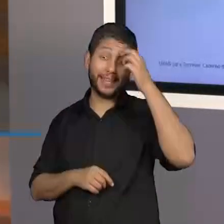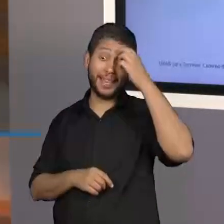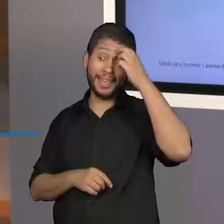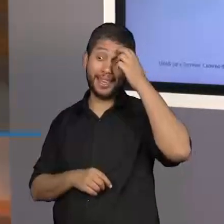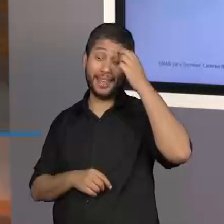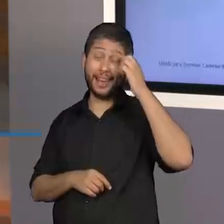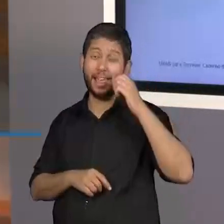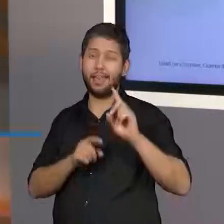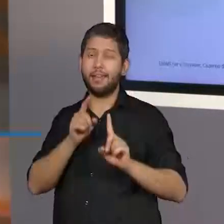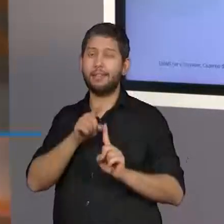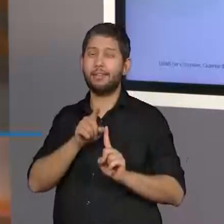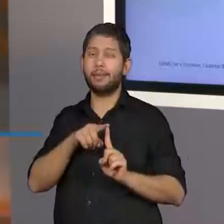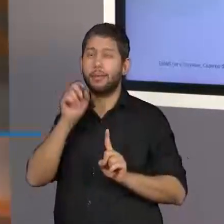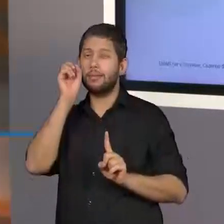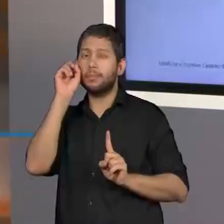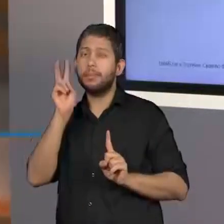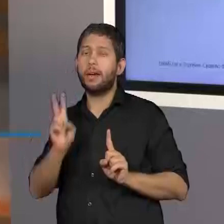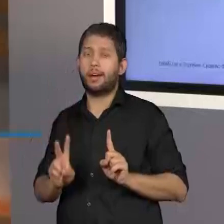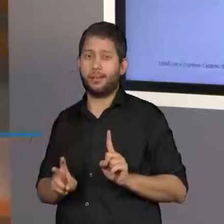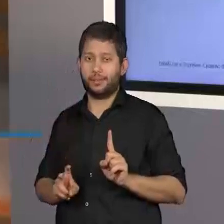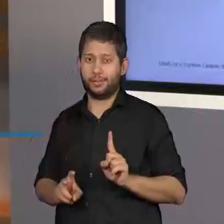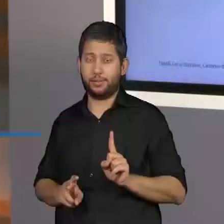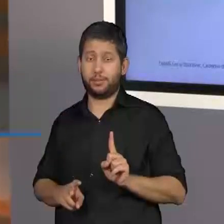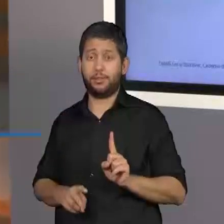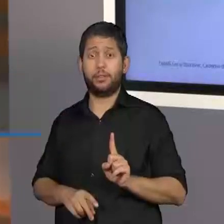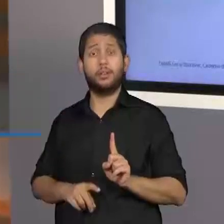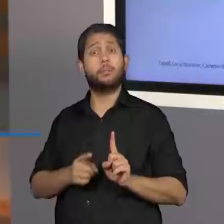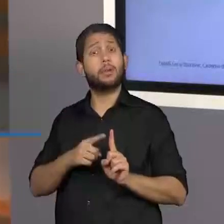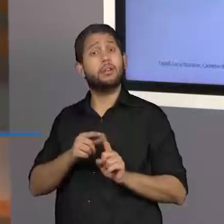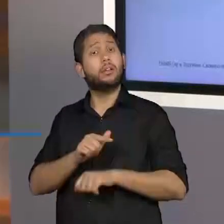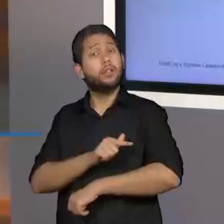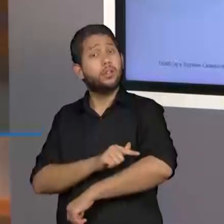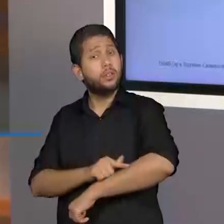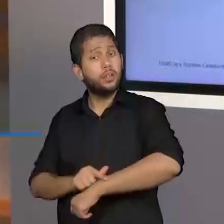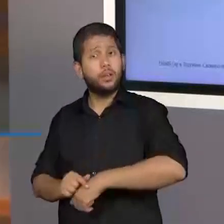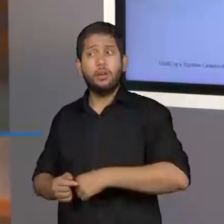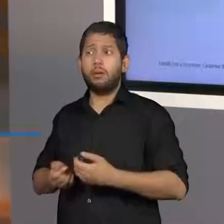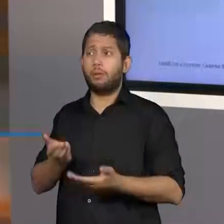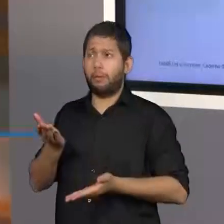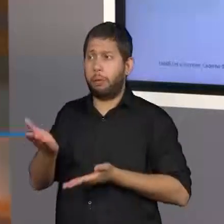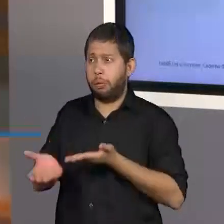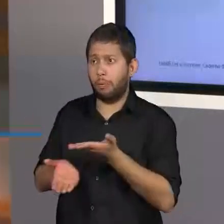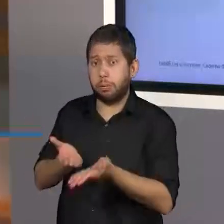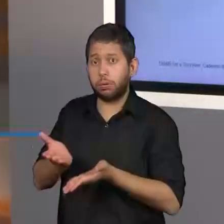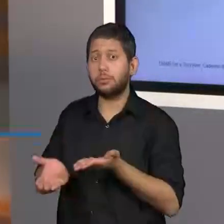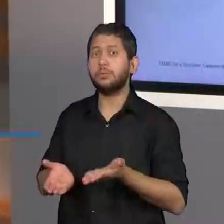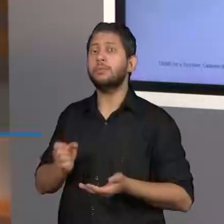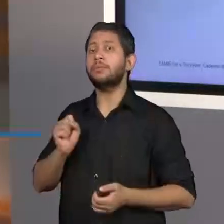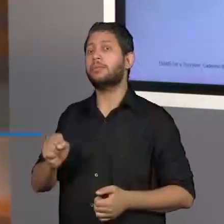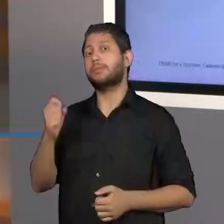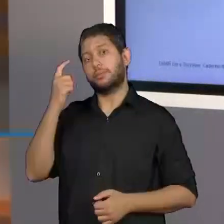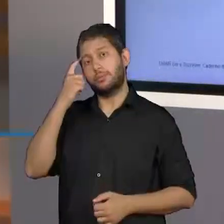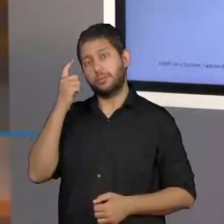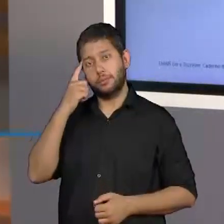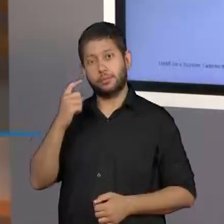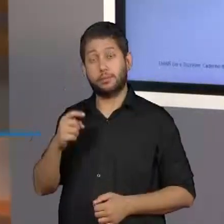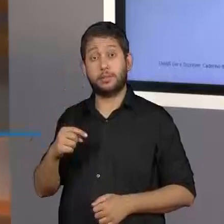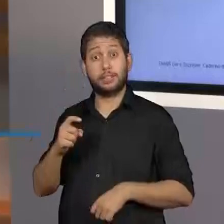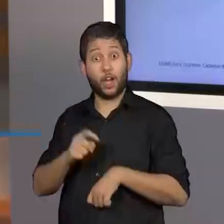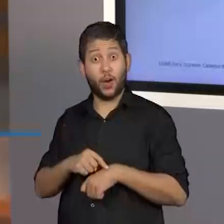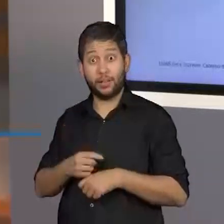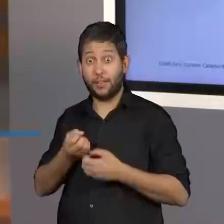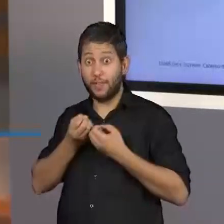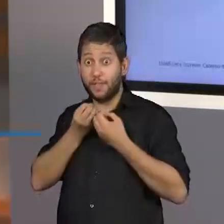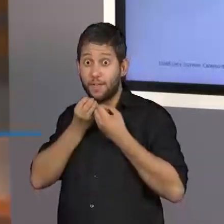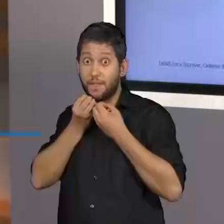mais esperto, talvez, ou seja, ou um pouco mais gentil. A gente pode pensar sobre isso também. Na hora de ele falar